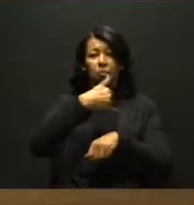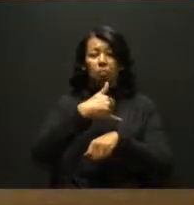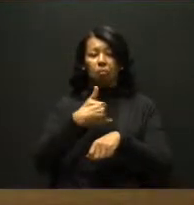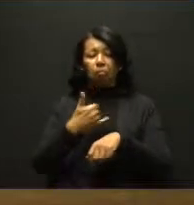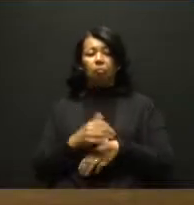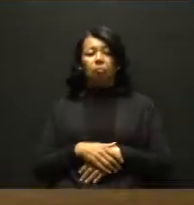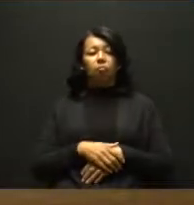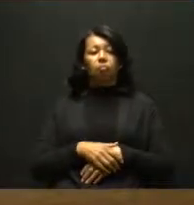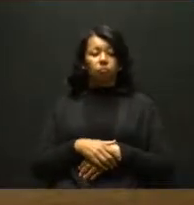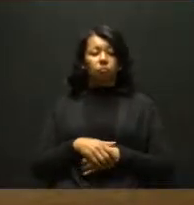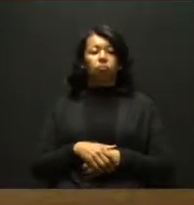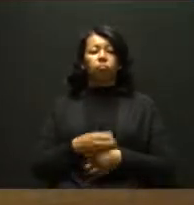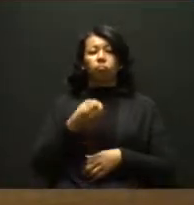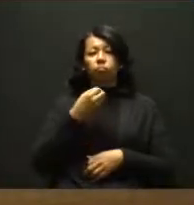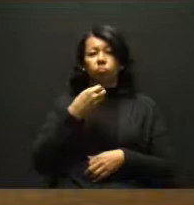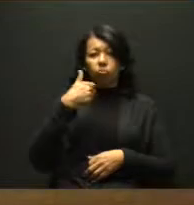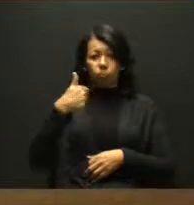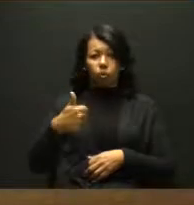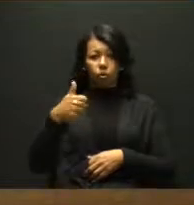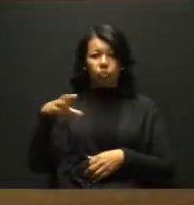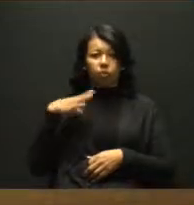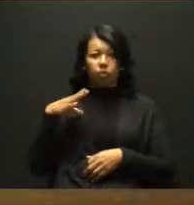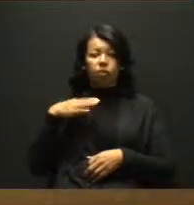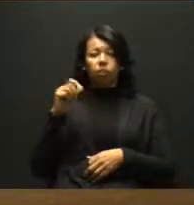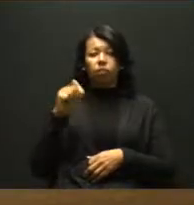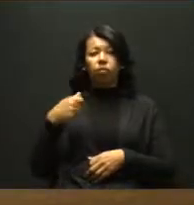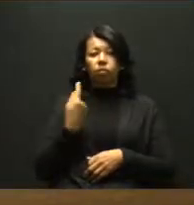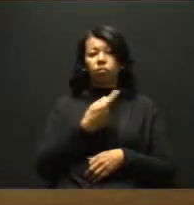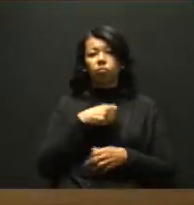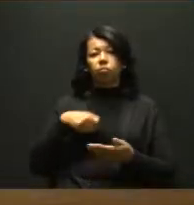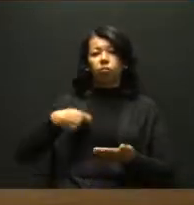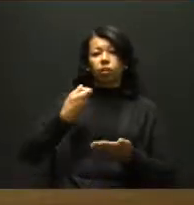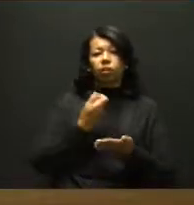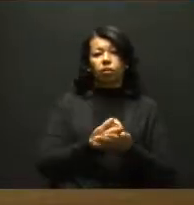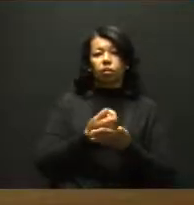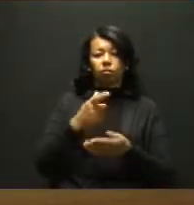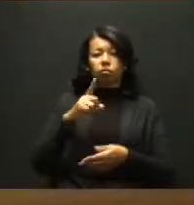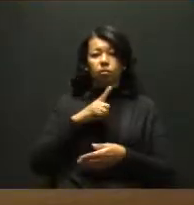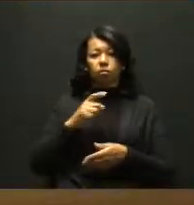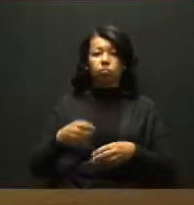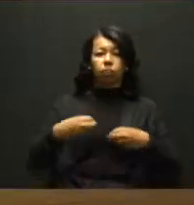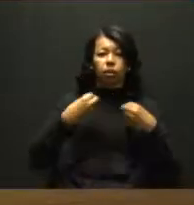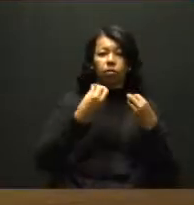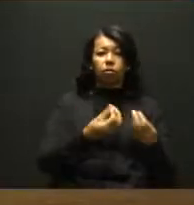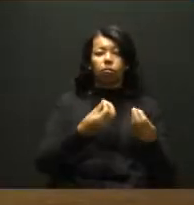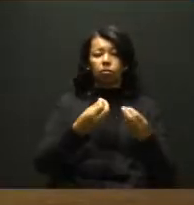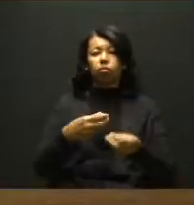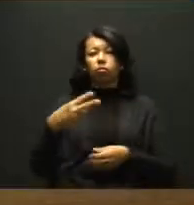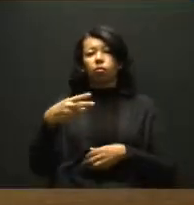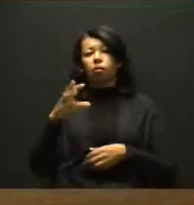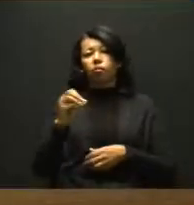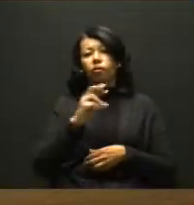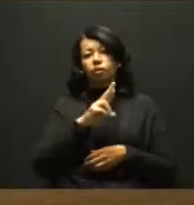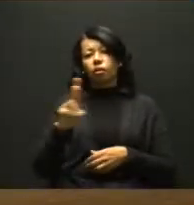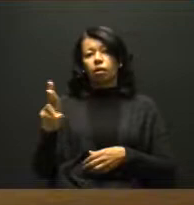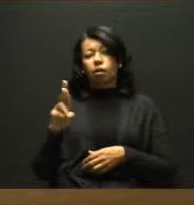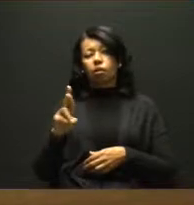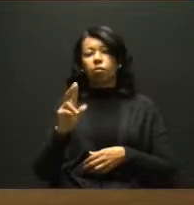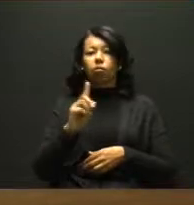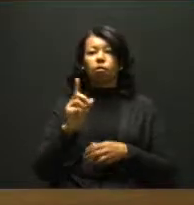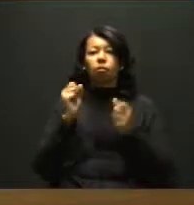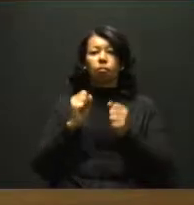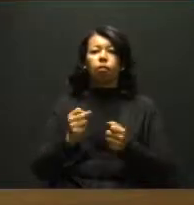assim o bom para nossa cidade é aquilo que nós pagamos se nós pagamos o valor de 20 reais e não pode nos